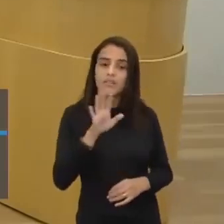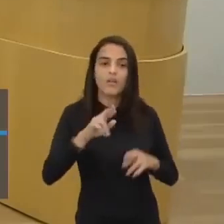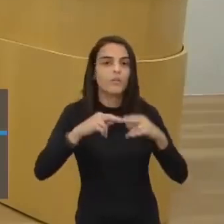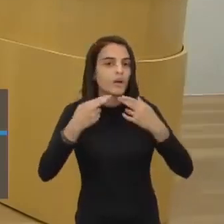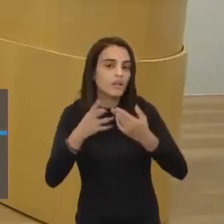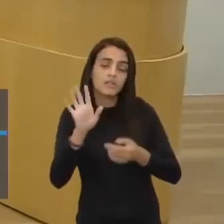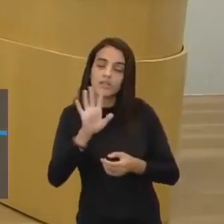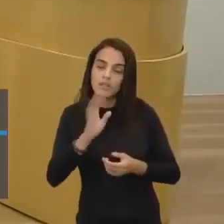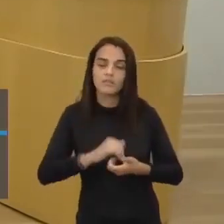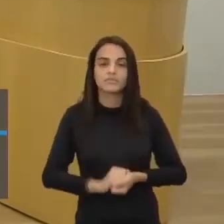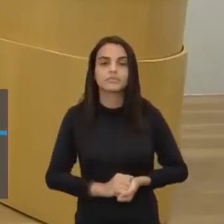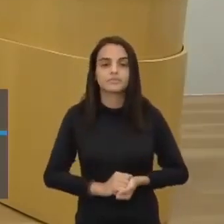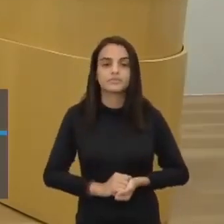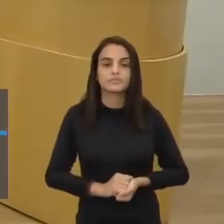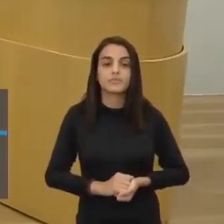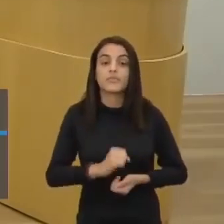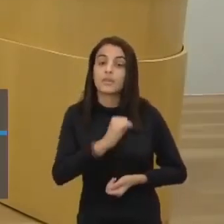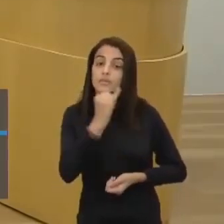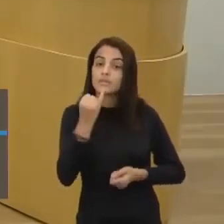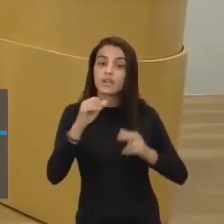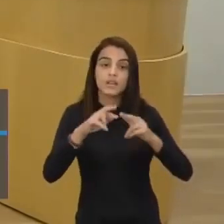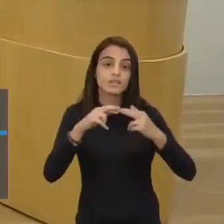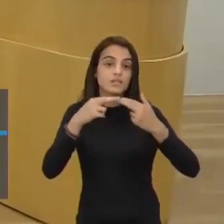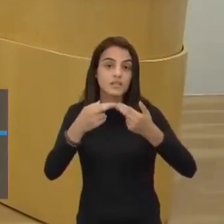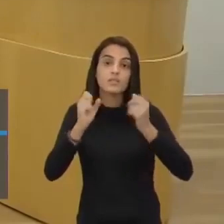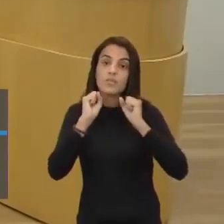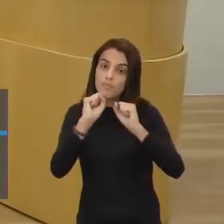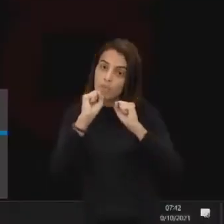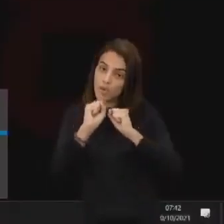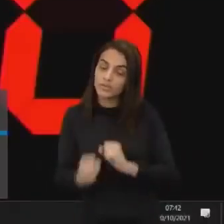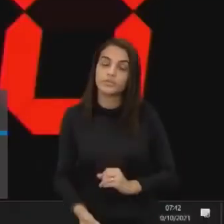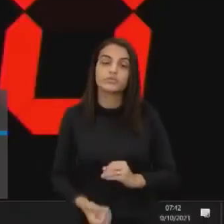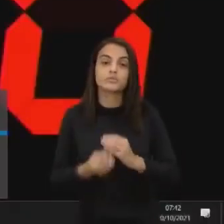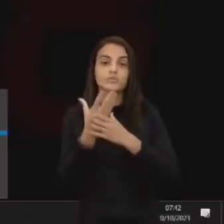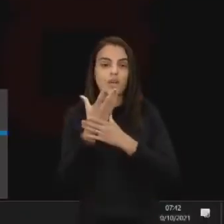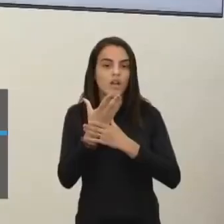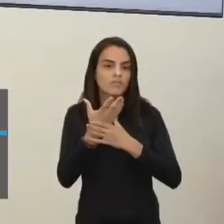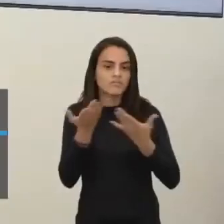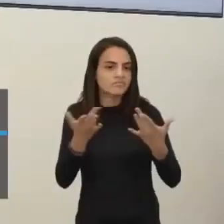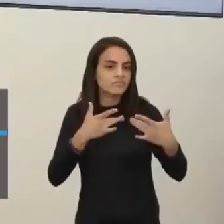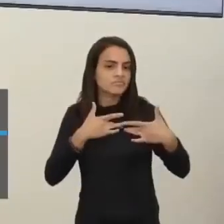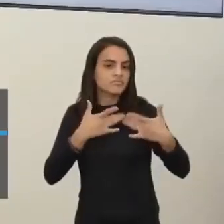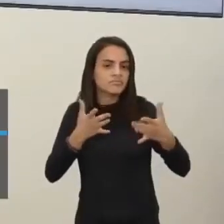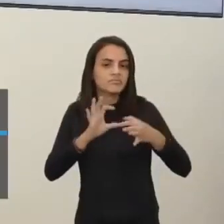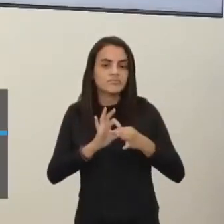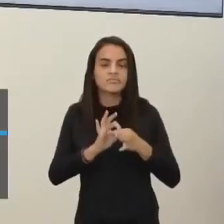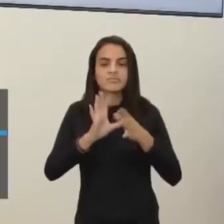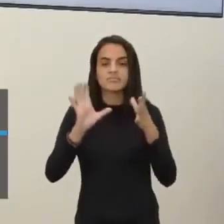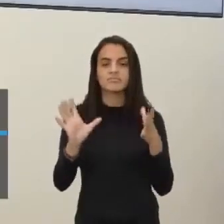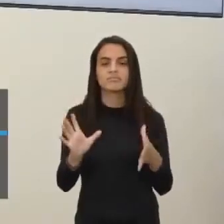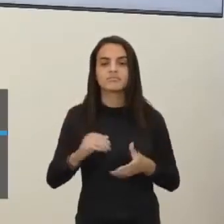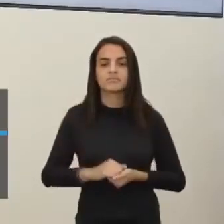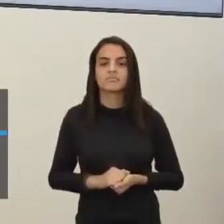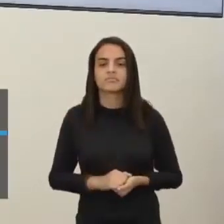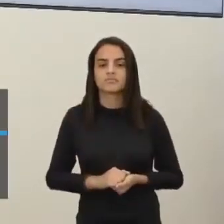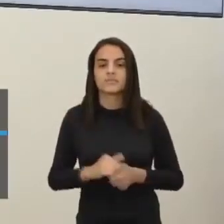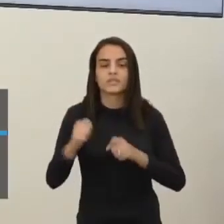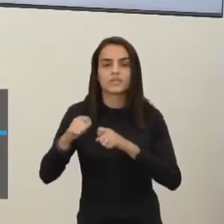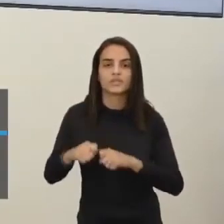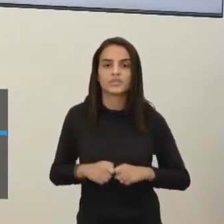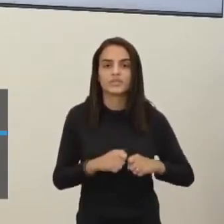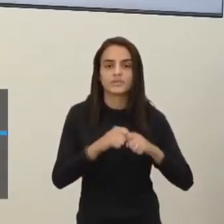rede. Não. Então, se as redes podem surgir de forma espontânea, sem necessidade de fazer